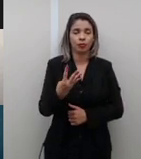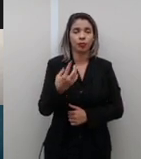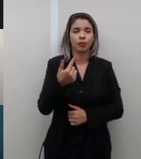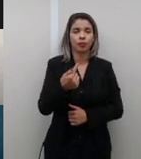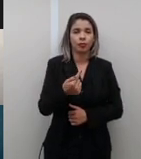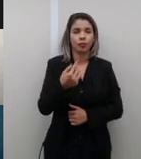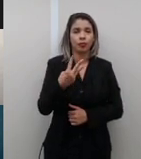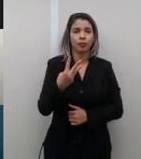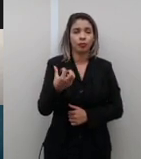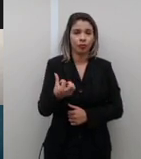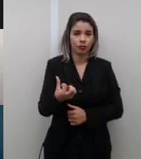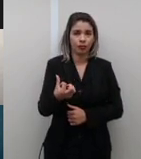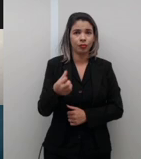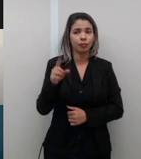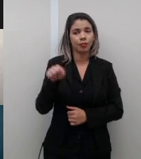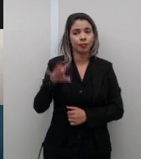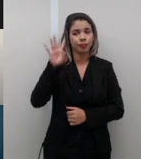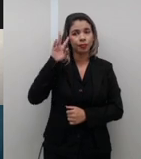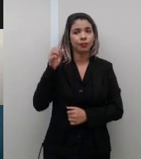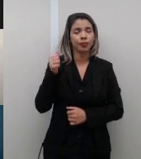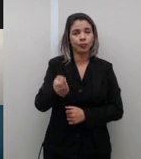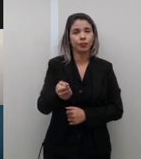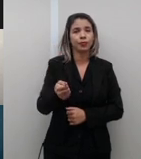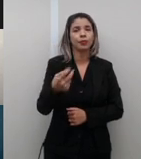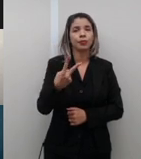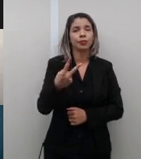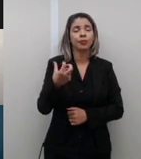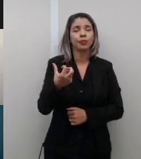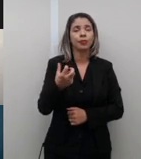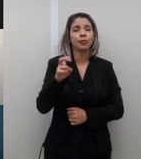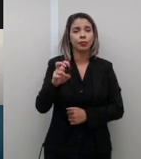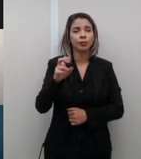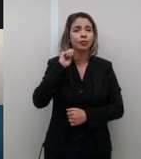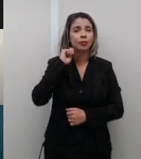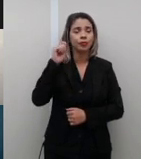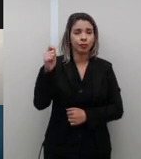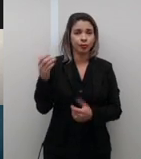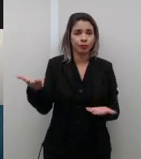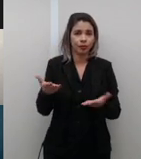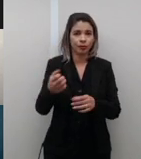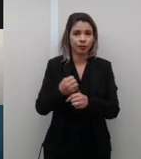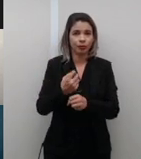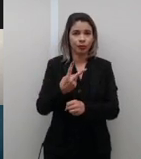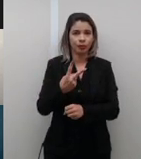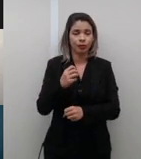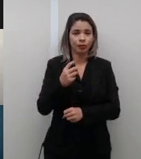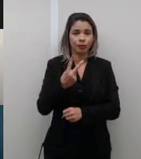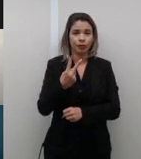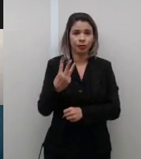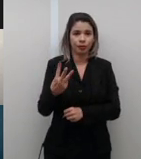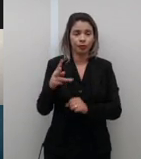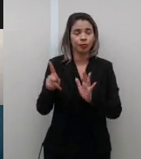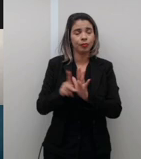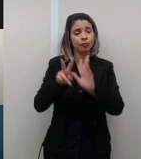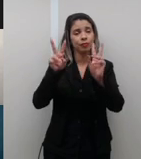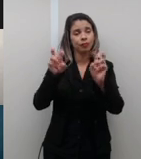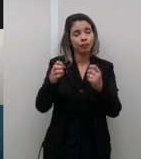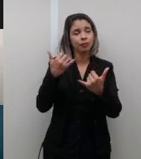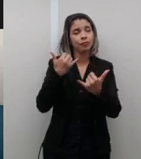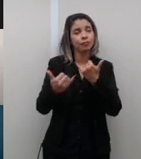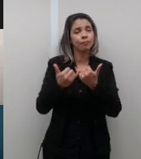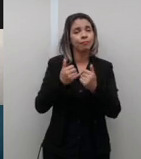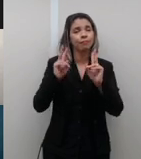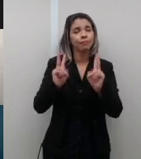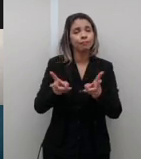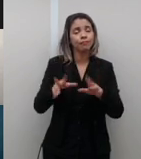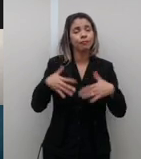1.564.776, que foi julgado em 25 de abril deste ano, portanto, o entendimento da Corte Especial bastante recente sobre essa situação. Então, eu quis esclarecer isto,